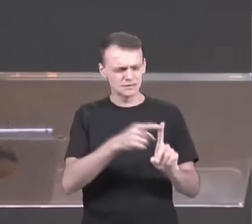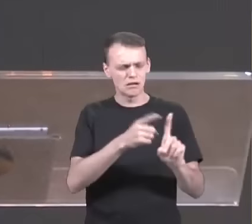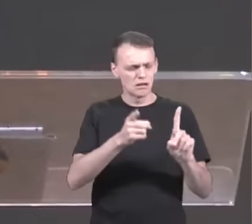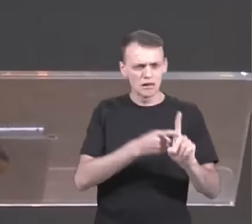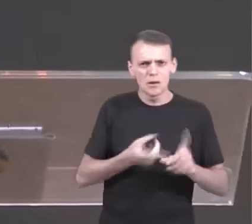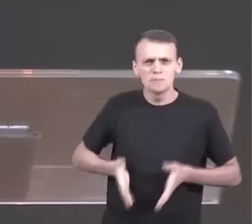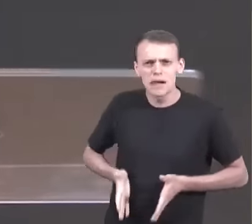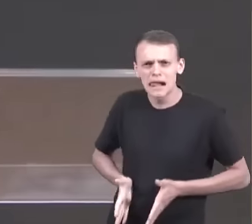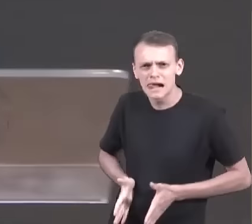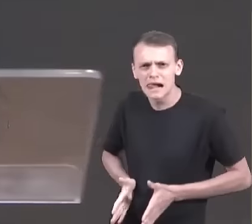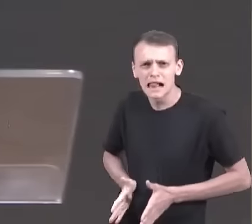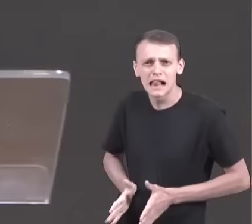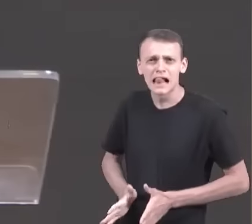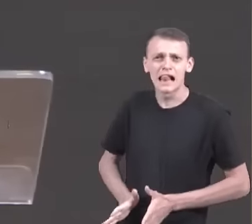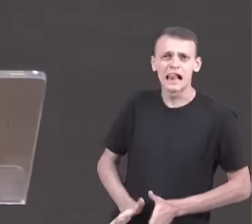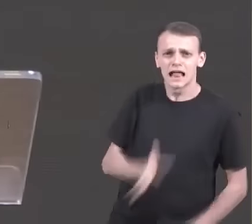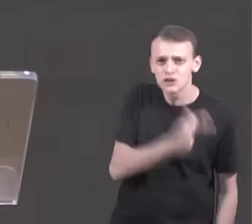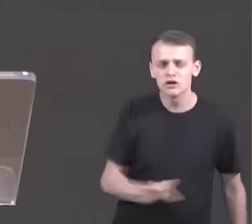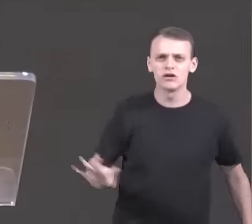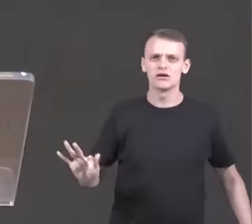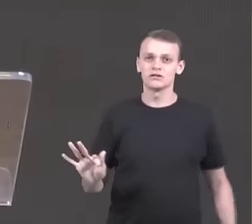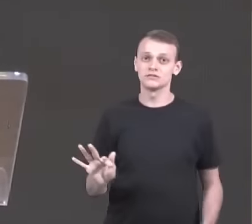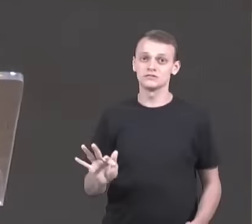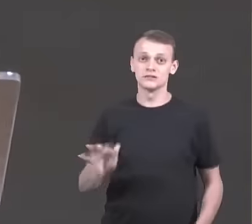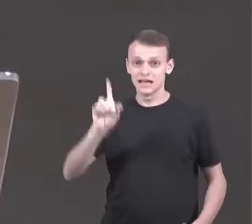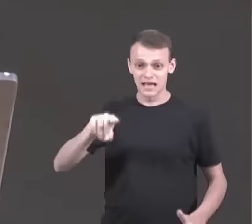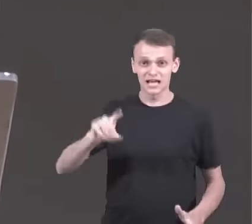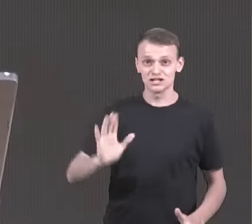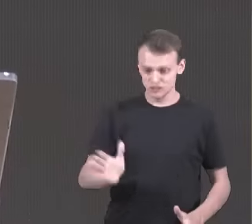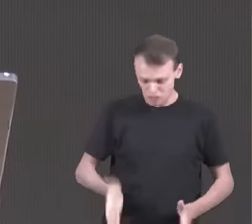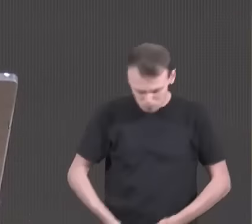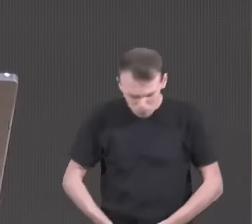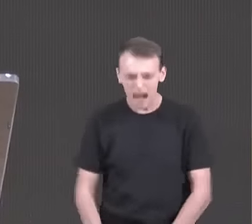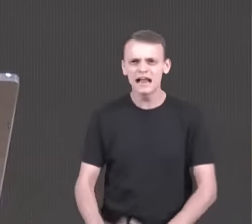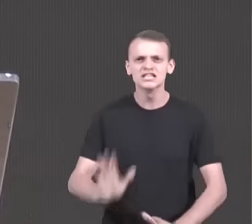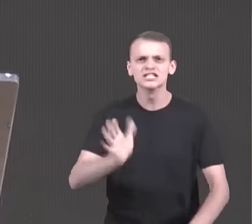à luz, então nós estamos, na verdade, na hora do parto.